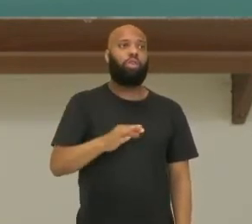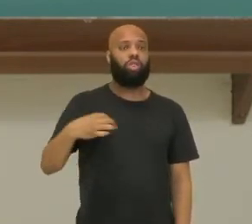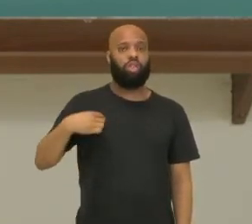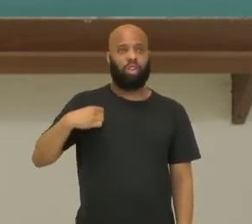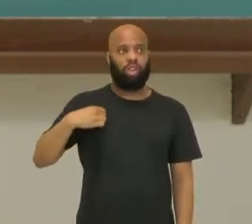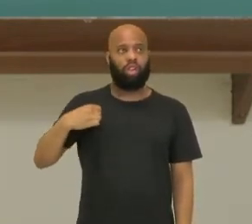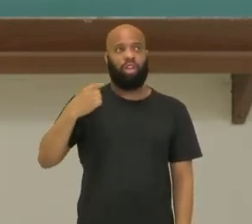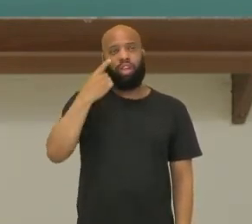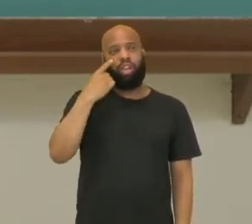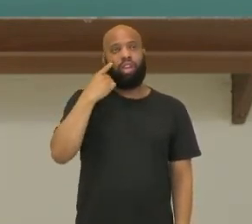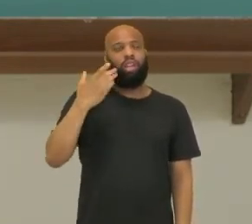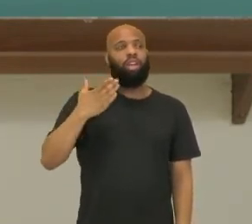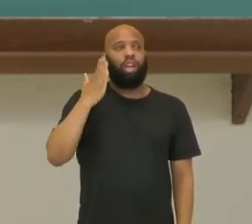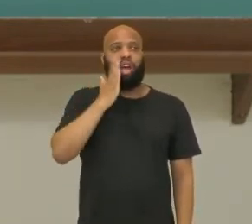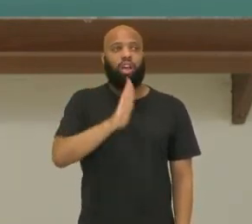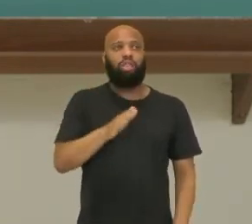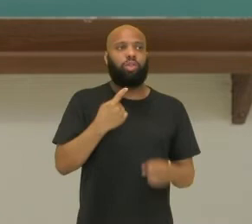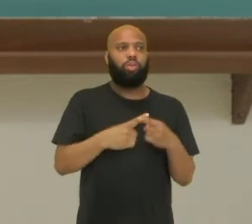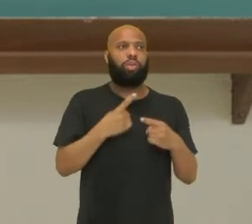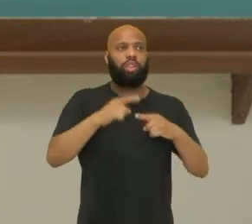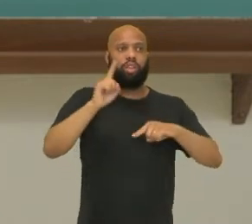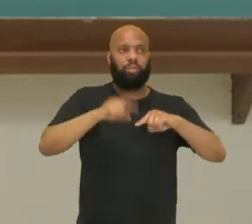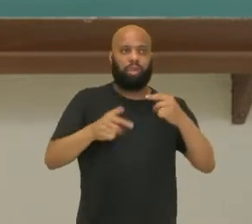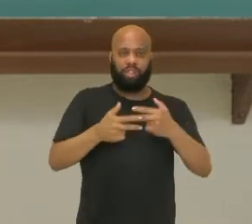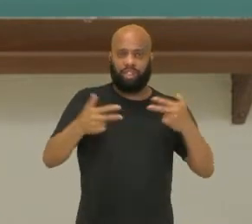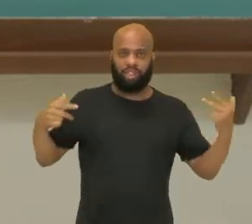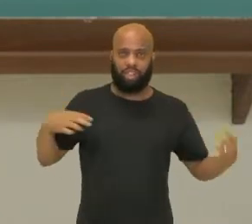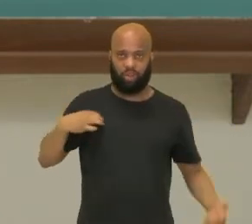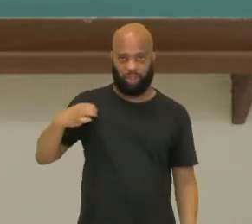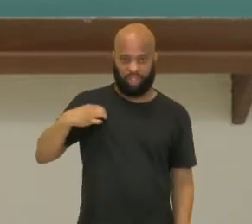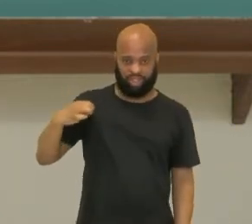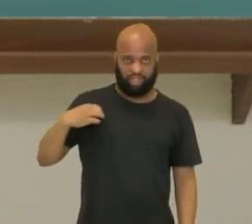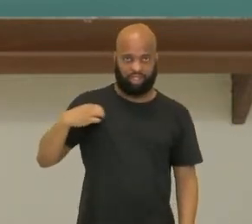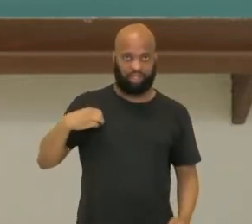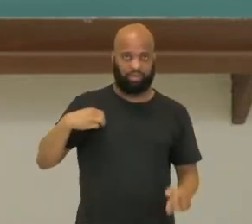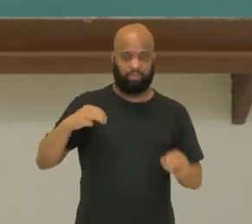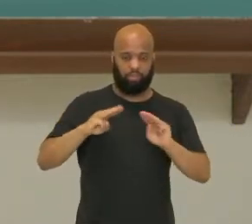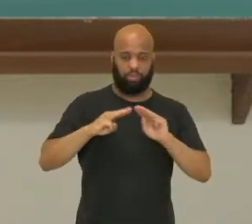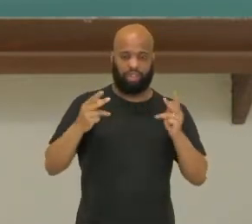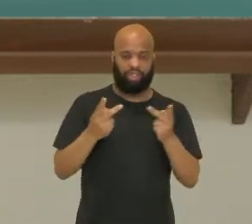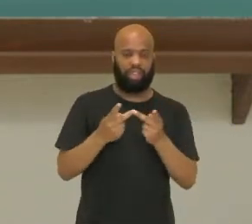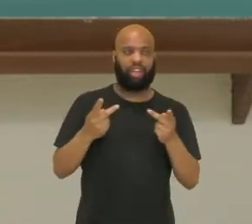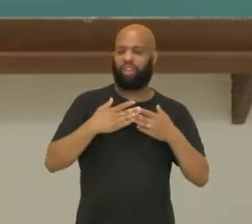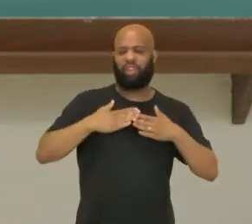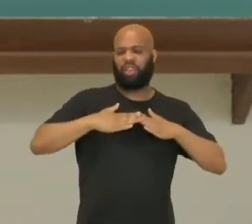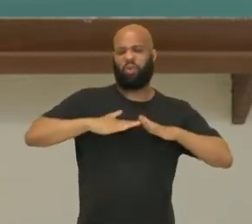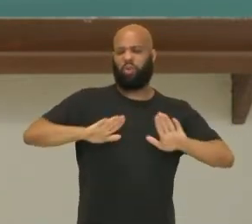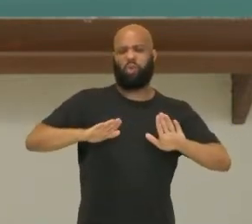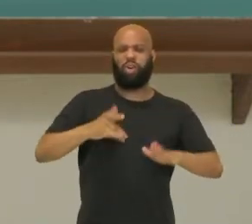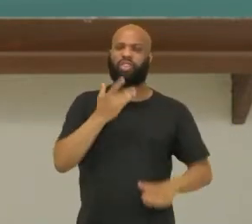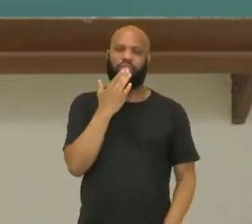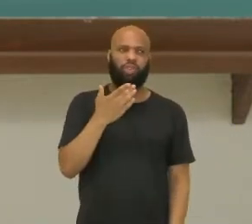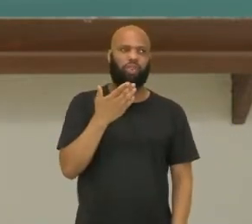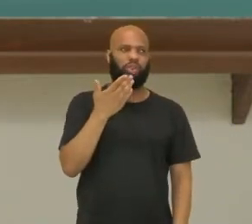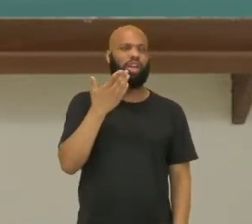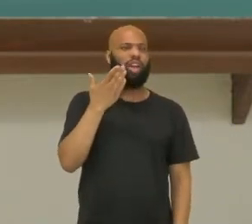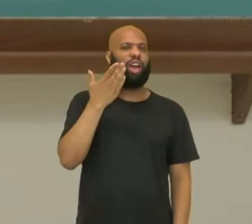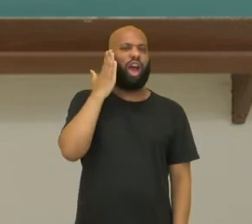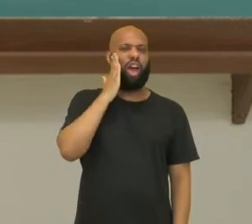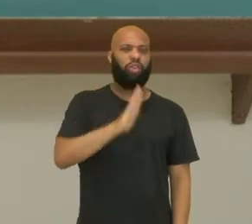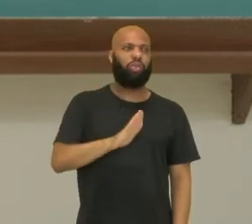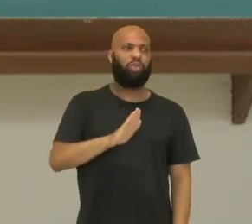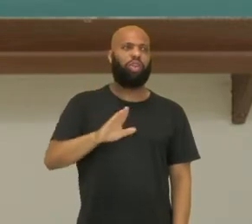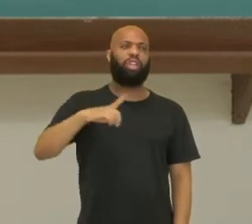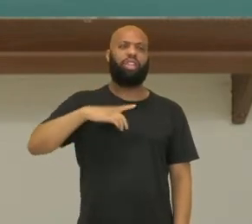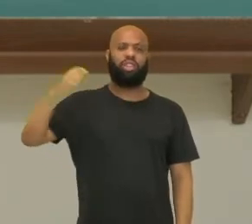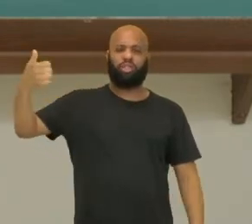ele azul porque esse material, essa matéria, ela não gosta da cor azul. Então, vem todas as cores, vem